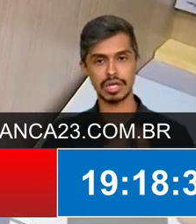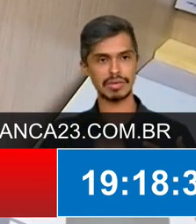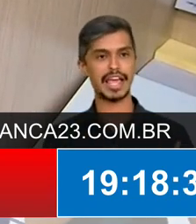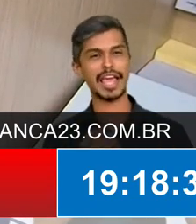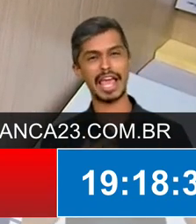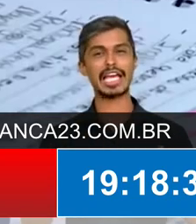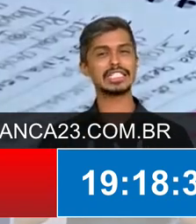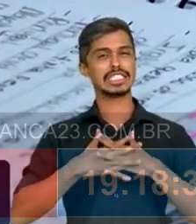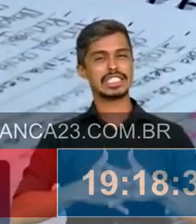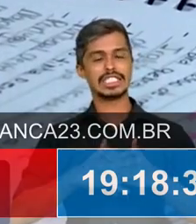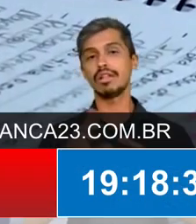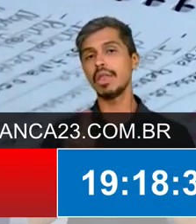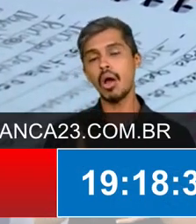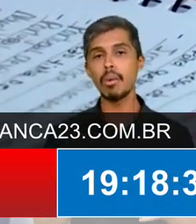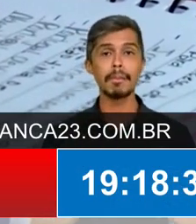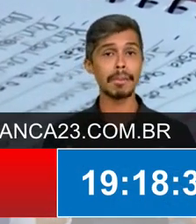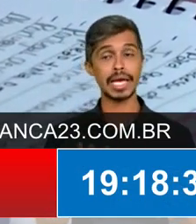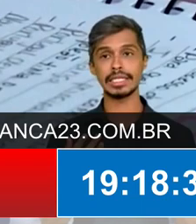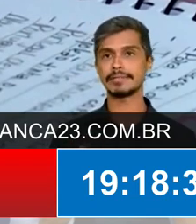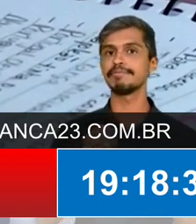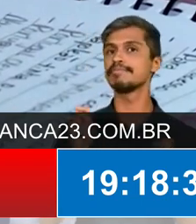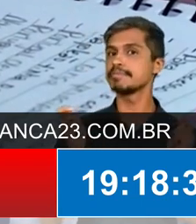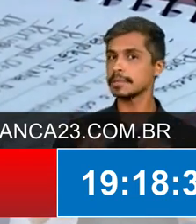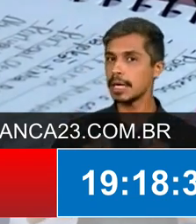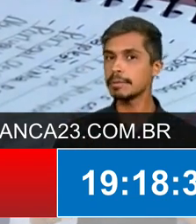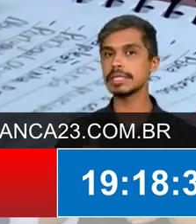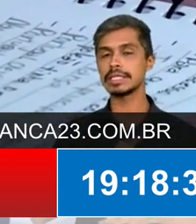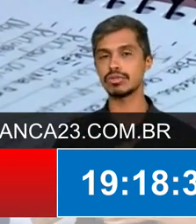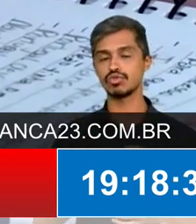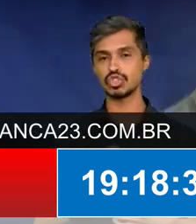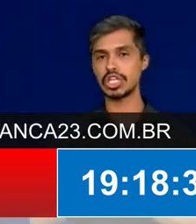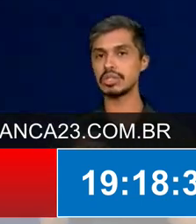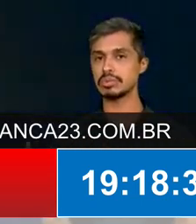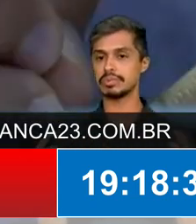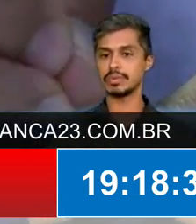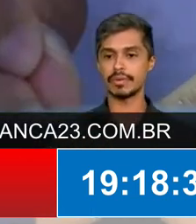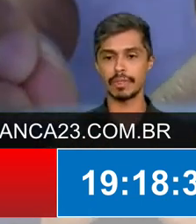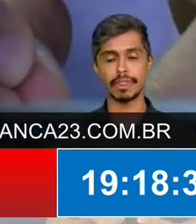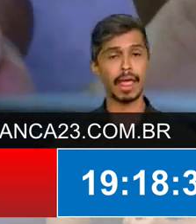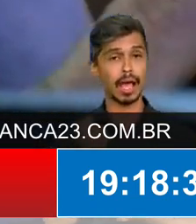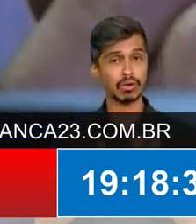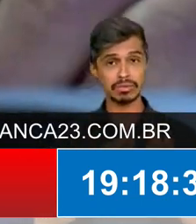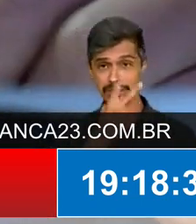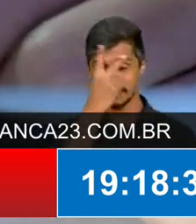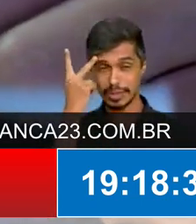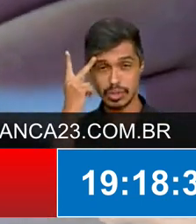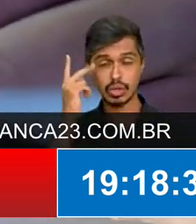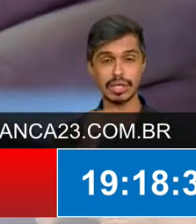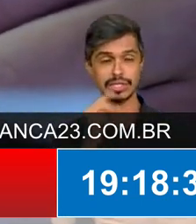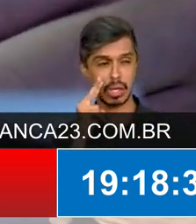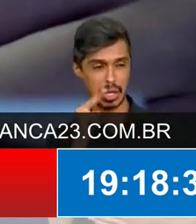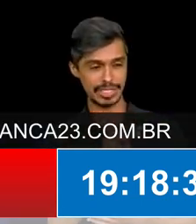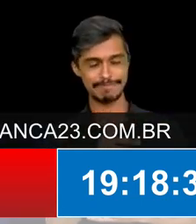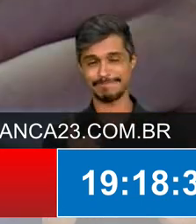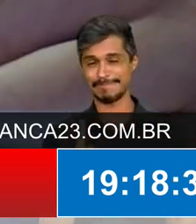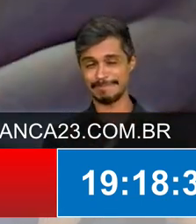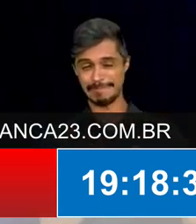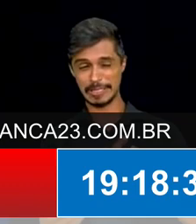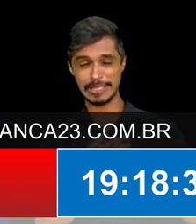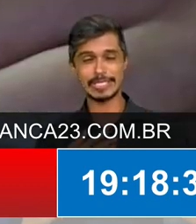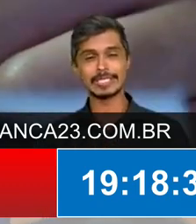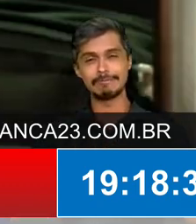Sete Cabeças mas se encaixa bem num conceito paradoxal para alguns candidatos ela é Um Desafio quase